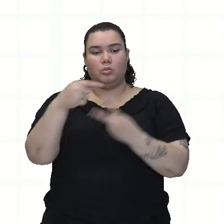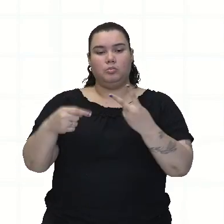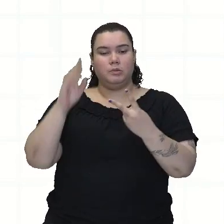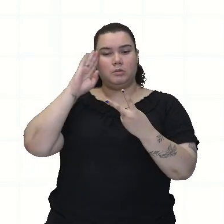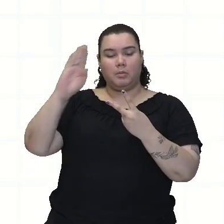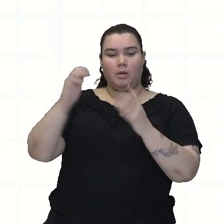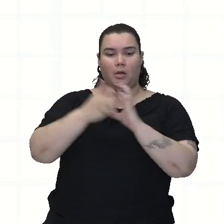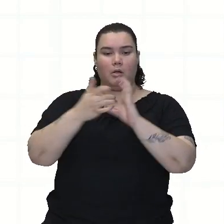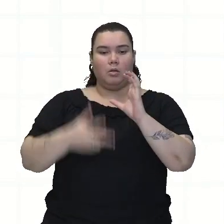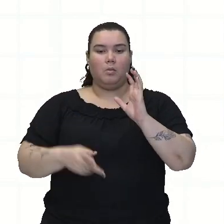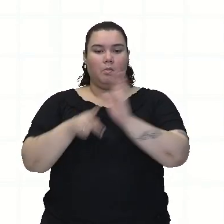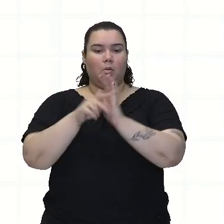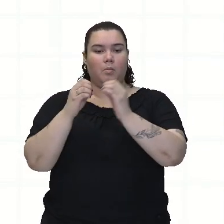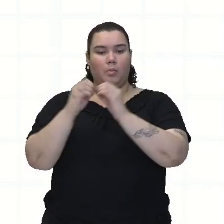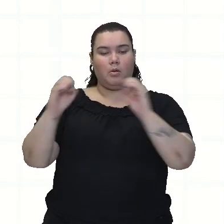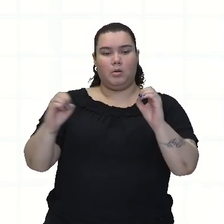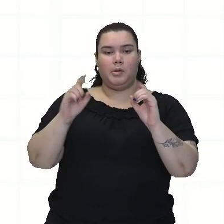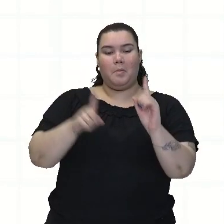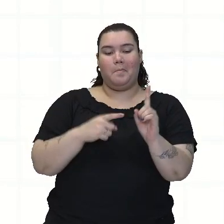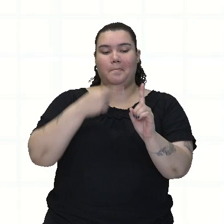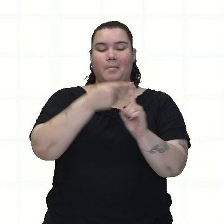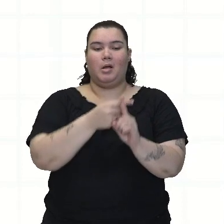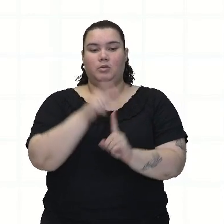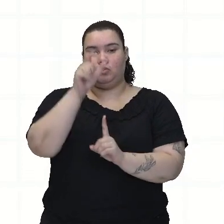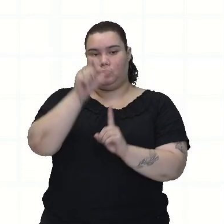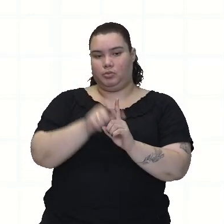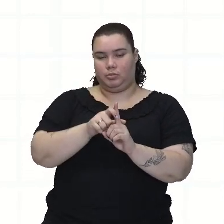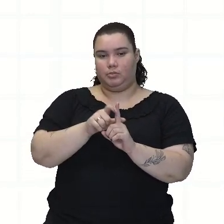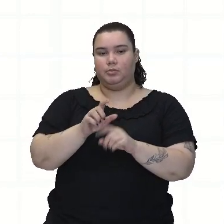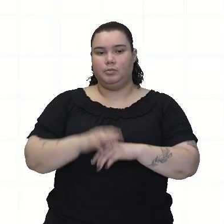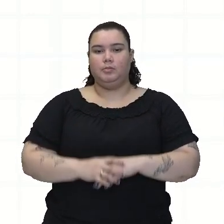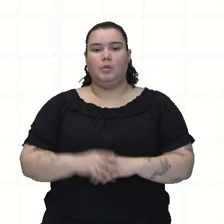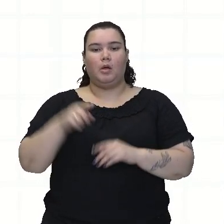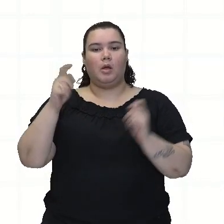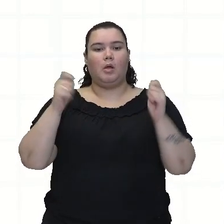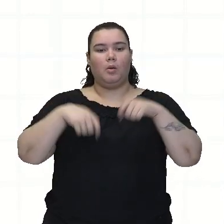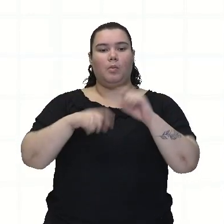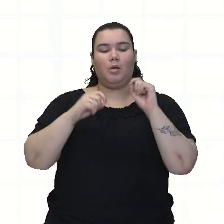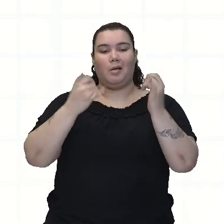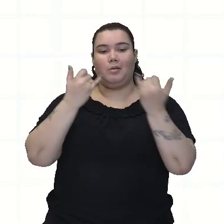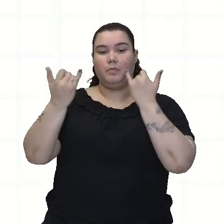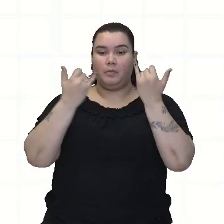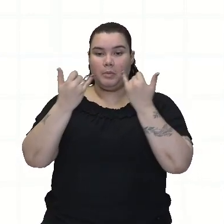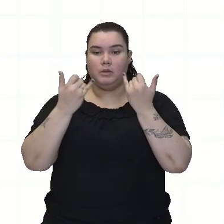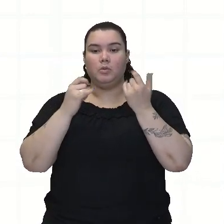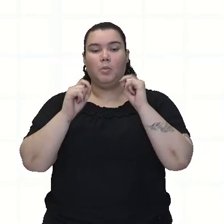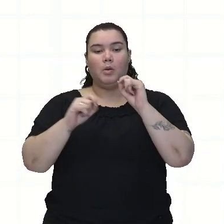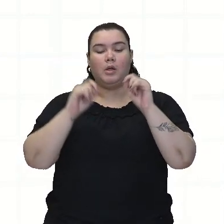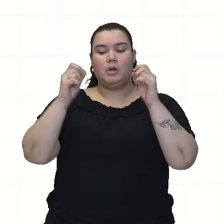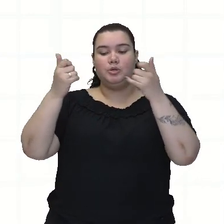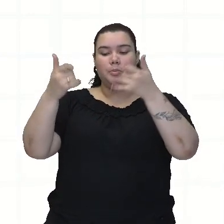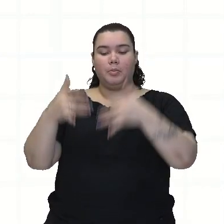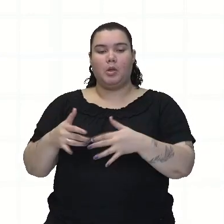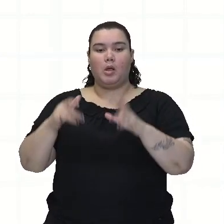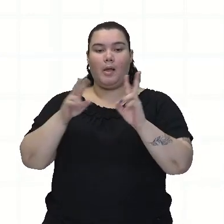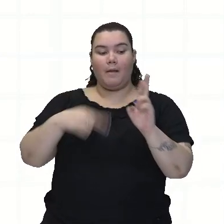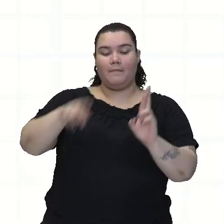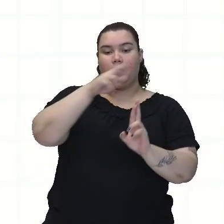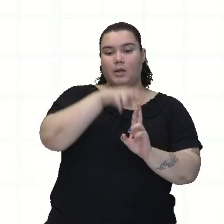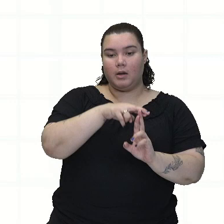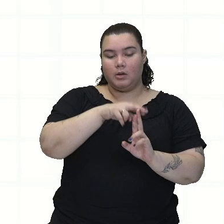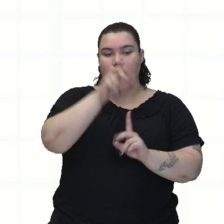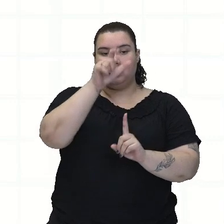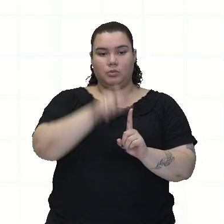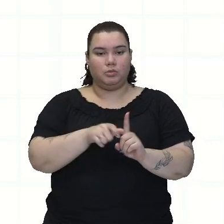oração, juntamente com o sujeito. Ele é o responsável por informar o que se diz acerca do sujeito. Encontrei o sujeito, o